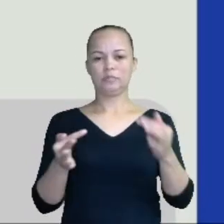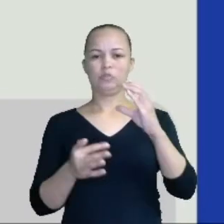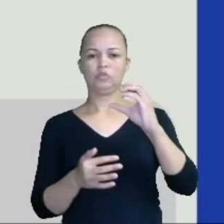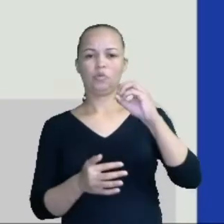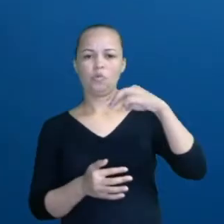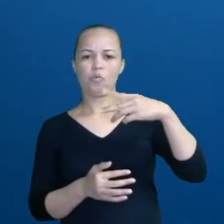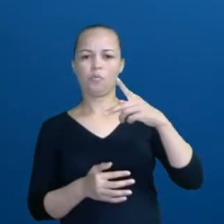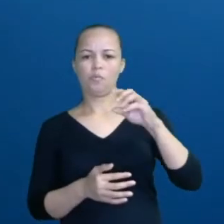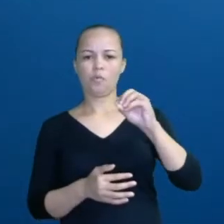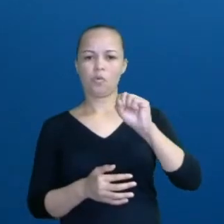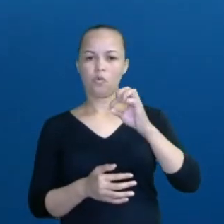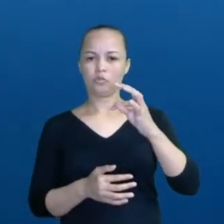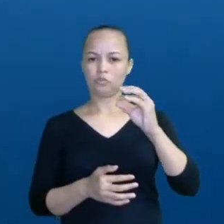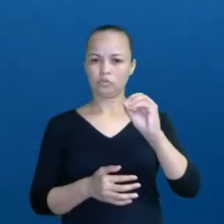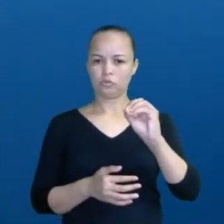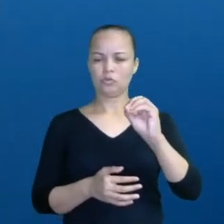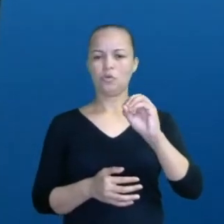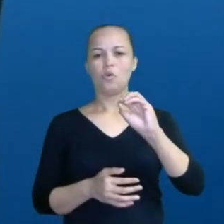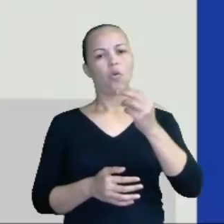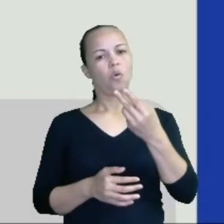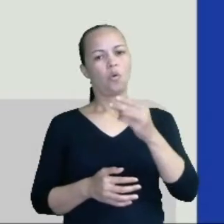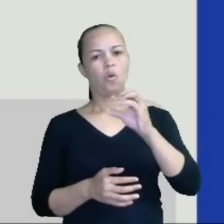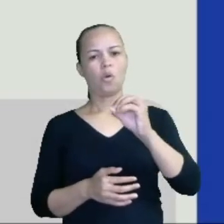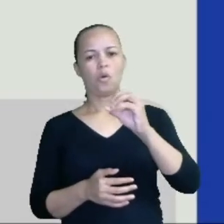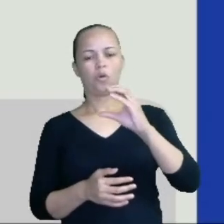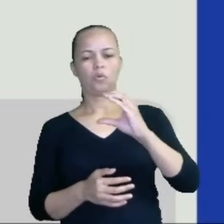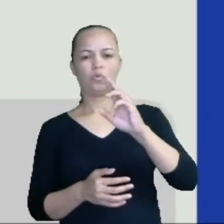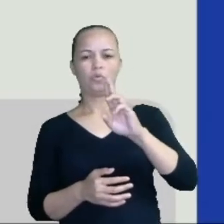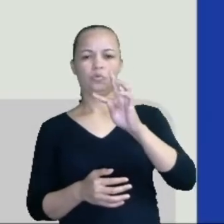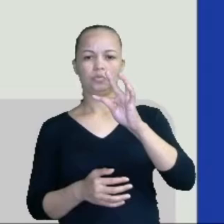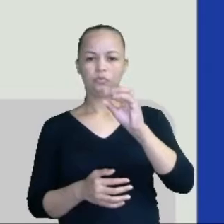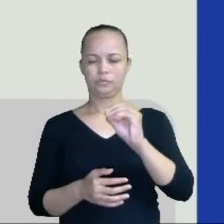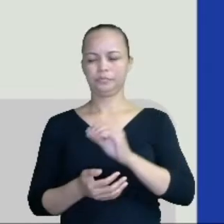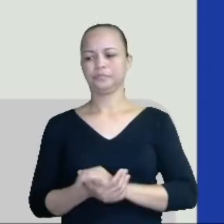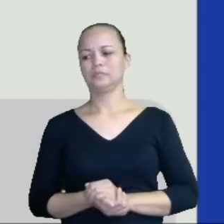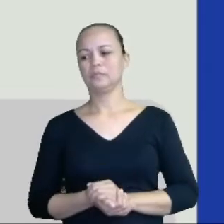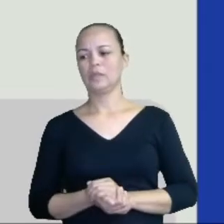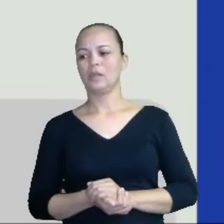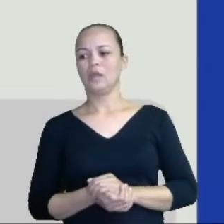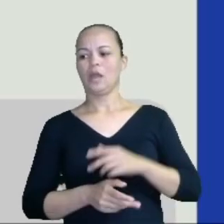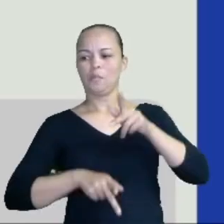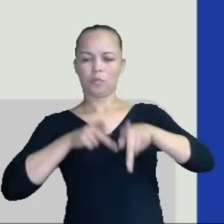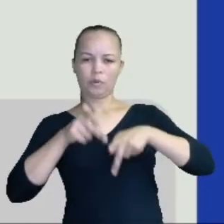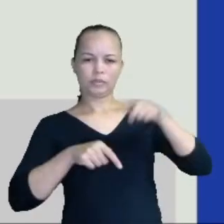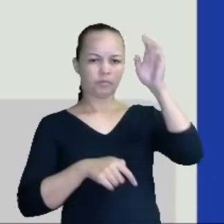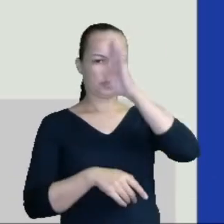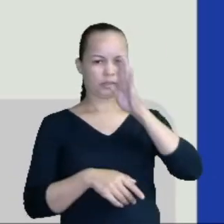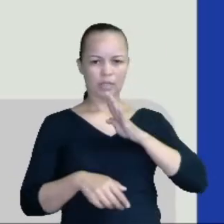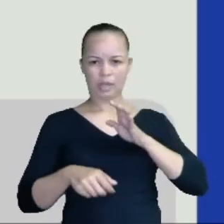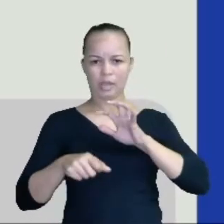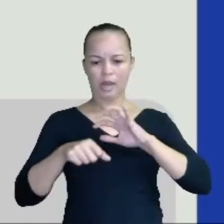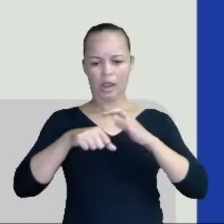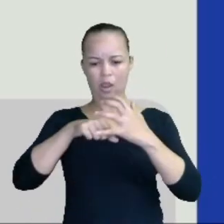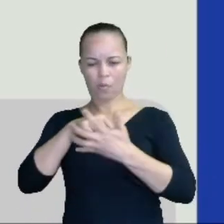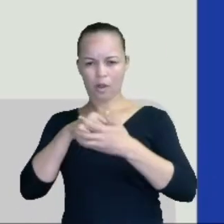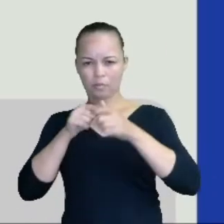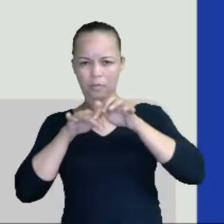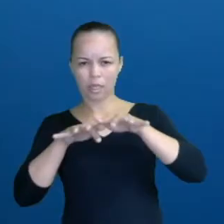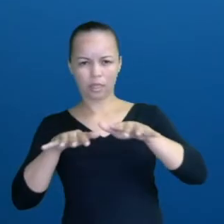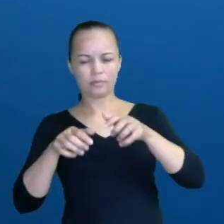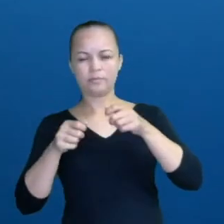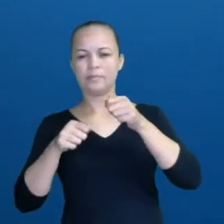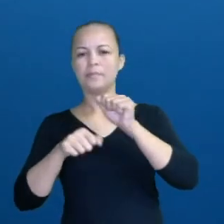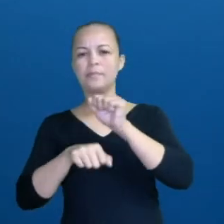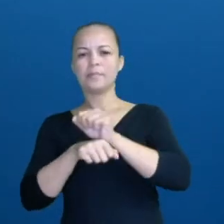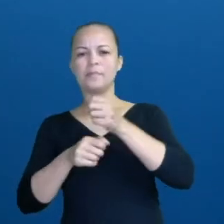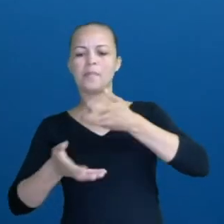vamos lá. Letra A. A população brasileira não está participando da quarentena. O sujeito dessa